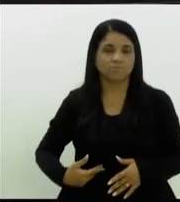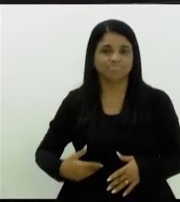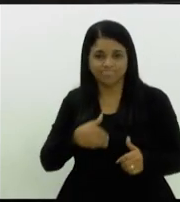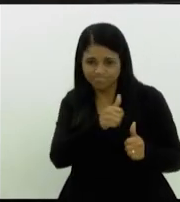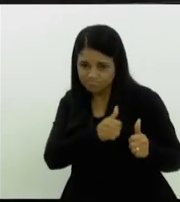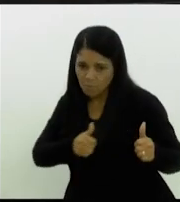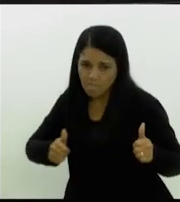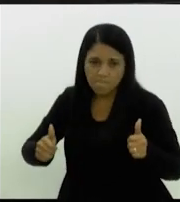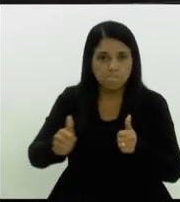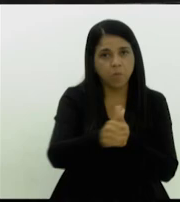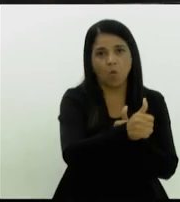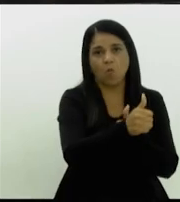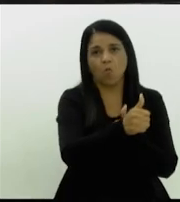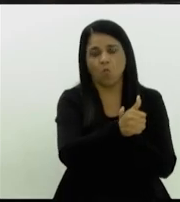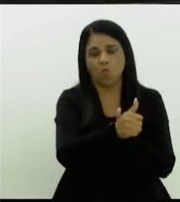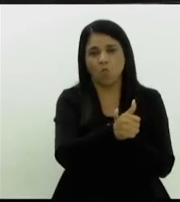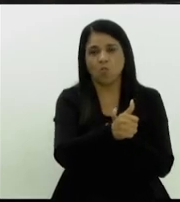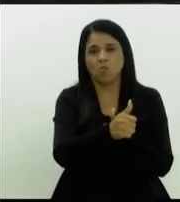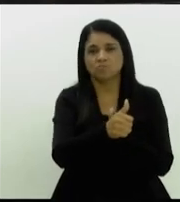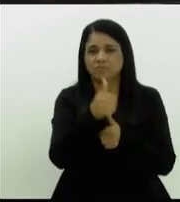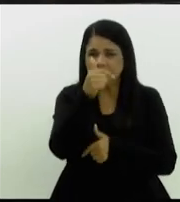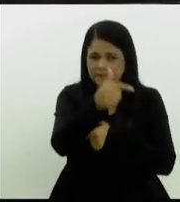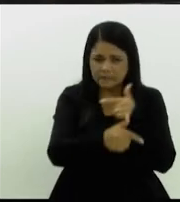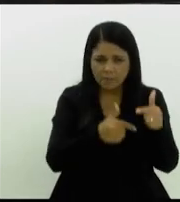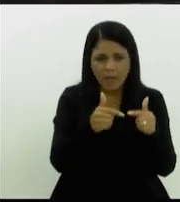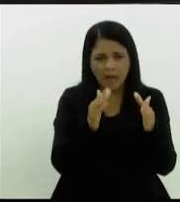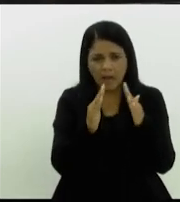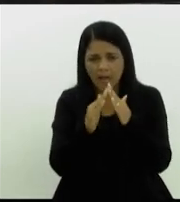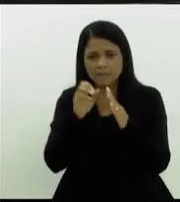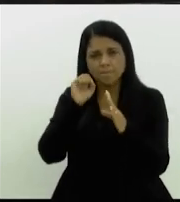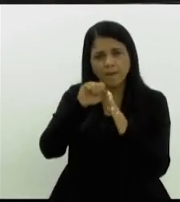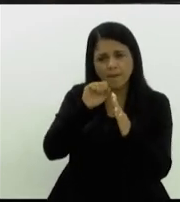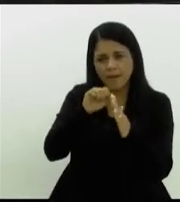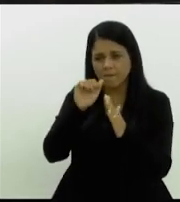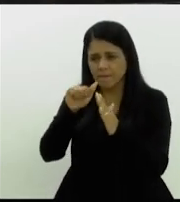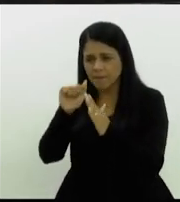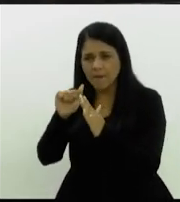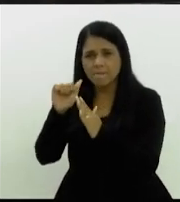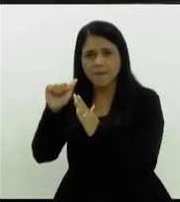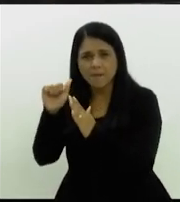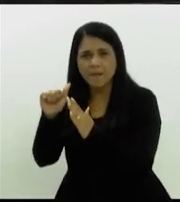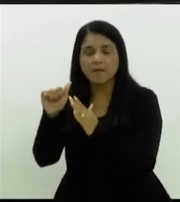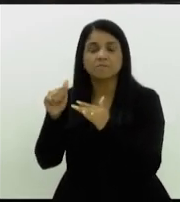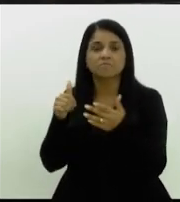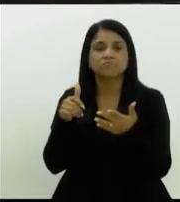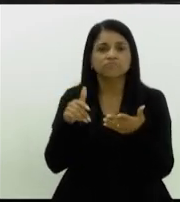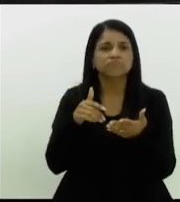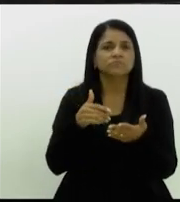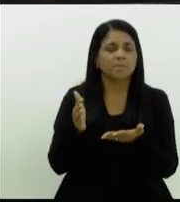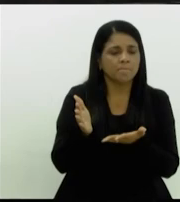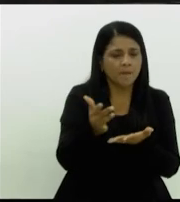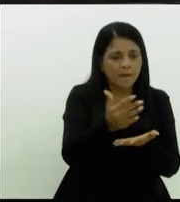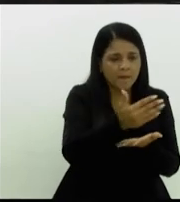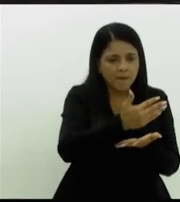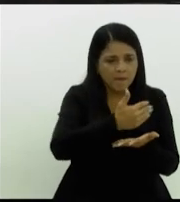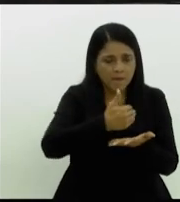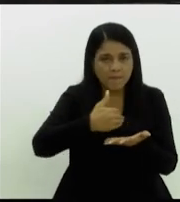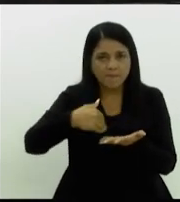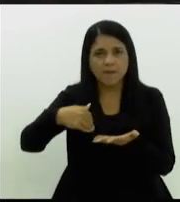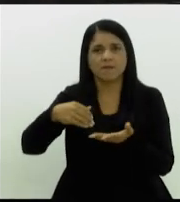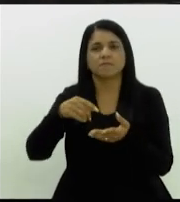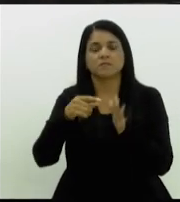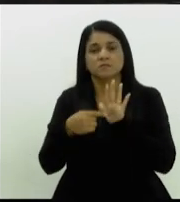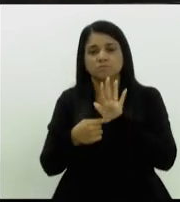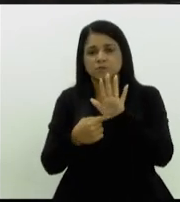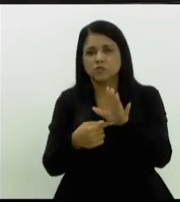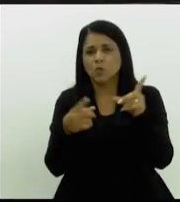ponta. Eles fazem um trabalho de casa em casa, mapeando, levando as pessoas,